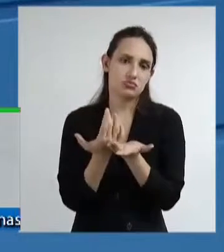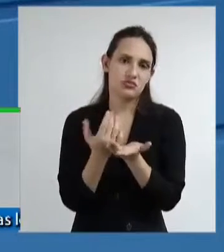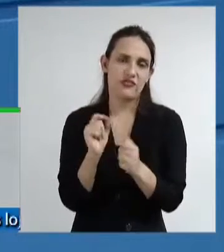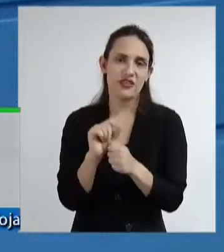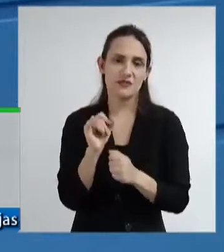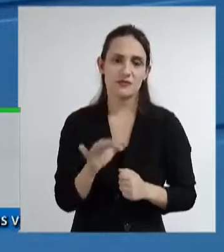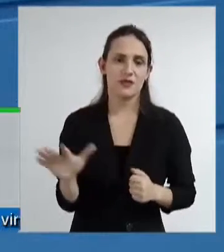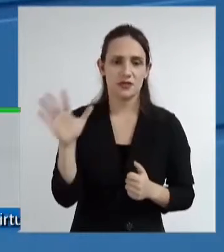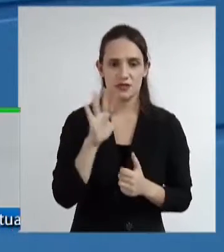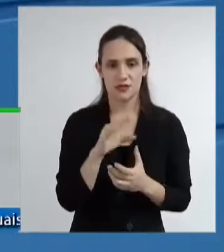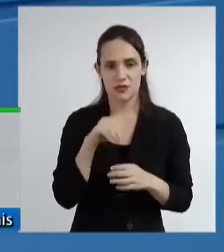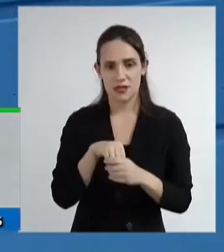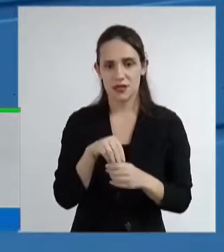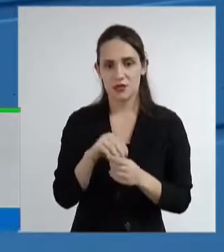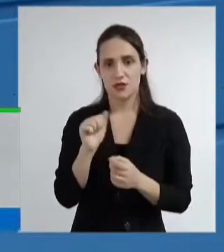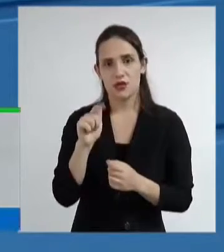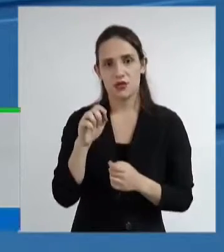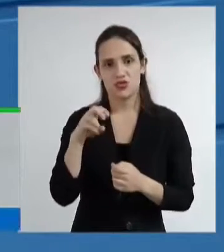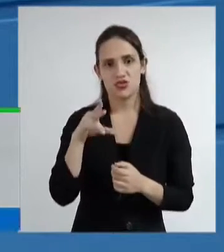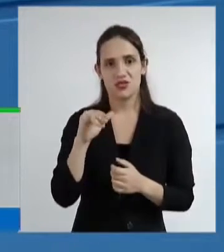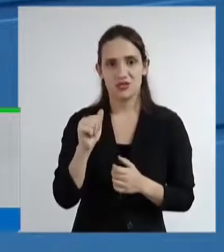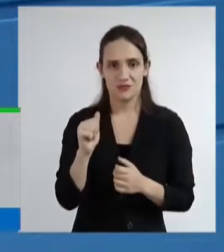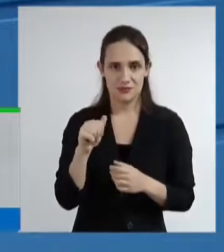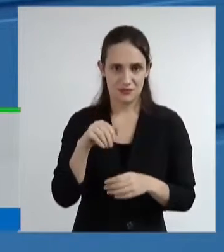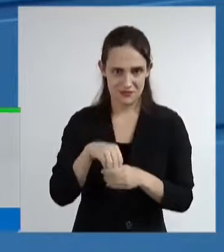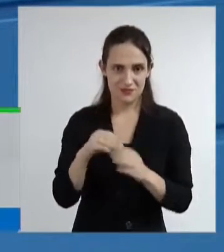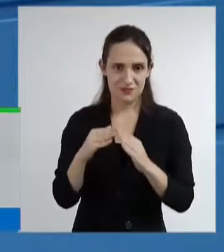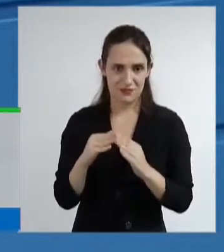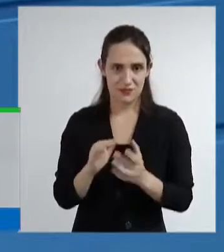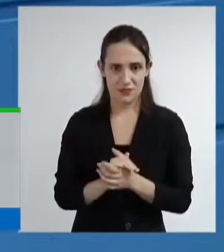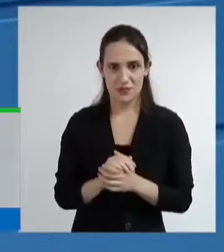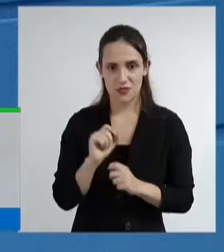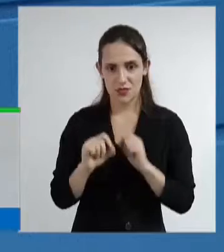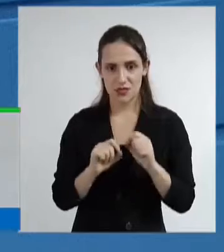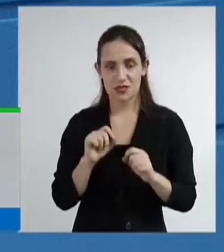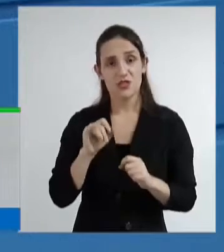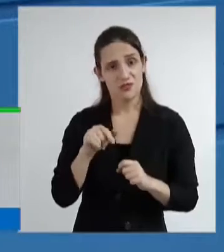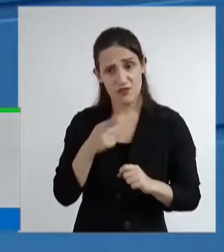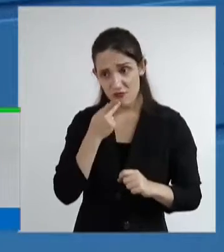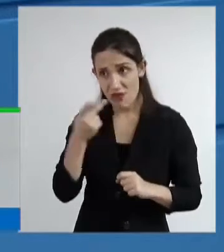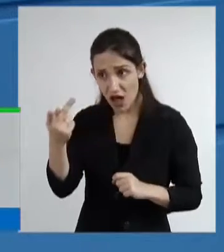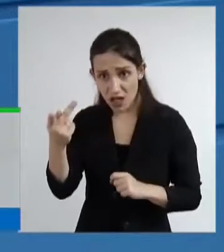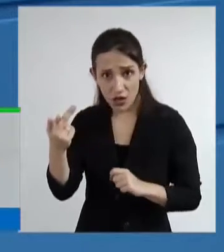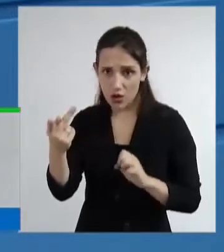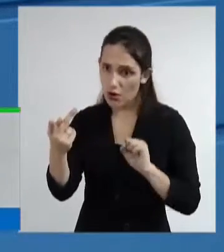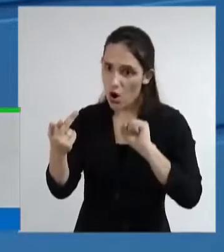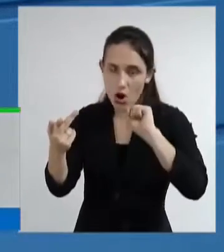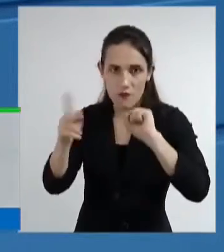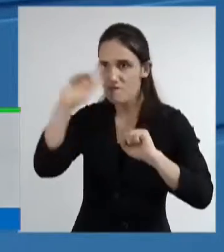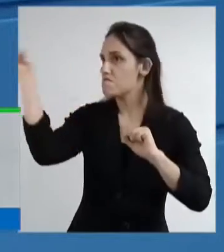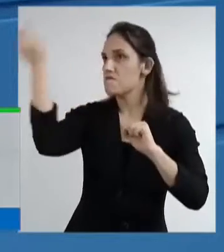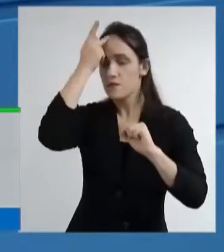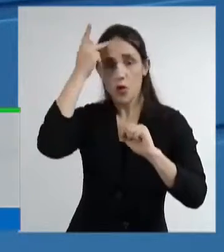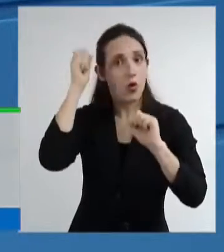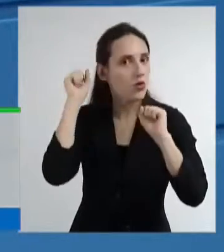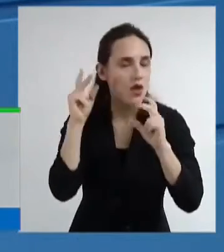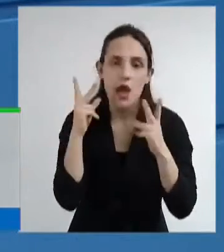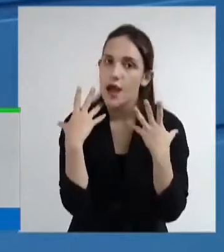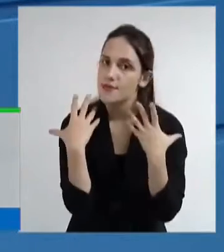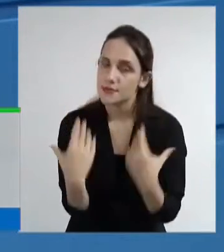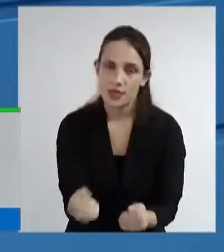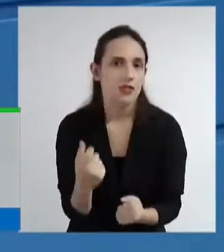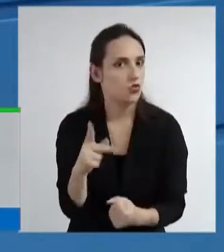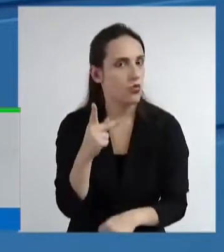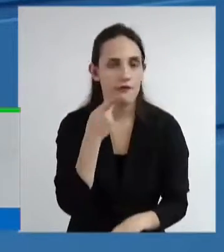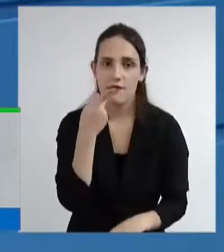horríveis dentro da agência. E tem um prodágio que diz: quem fala o que quer, ouve o que não quer. Obviamente que